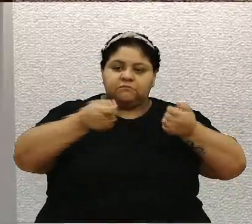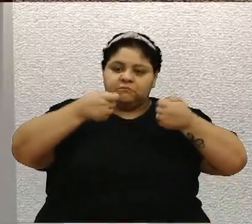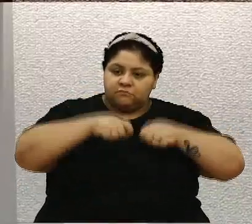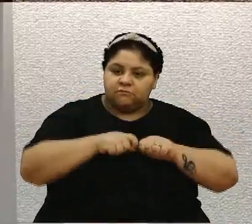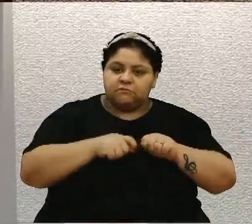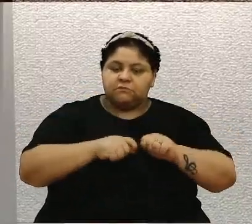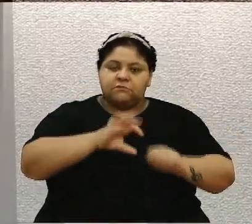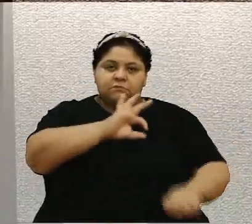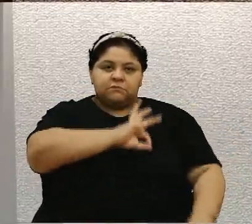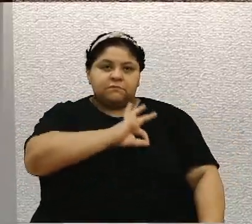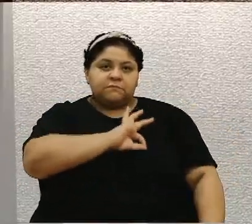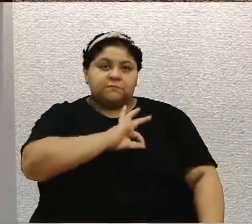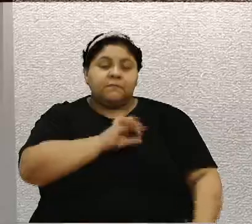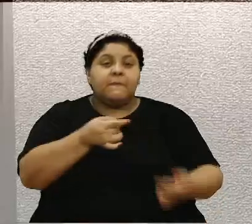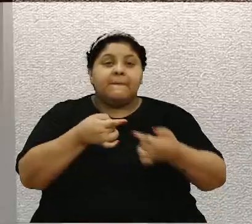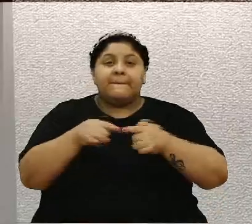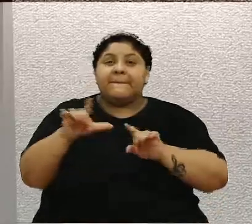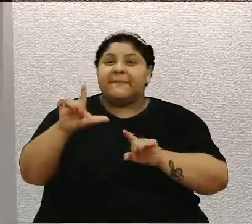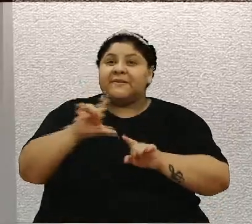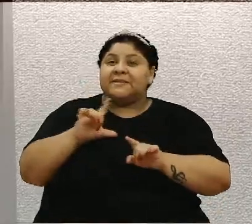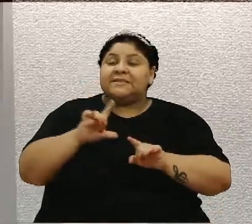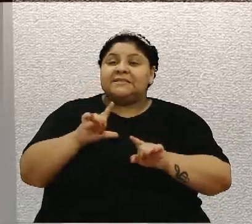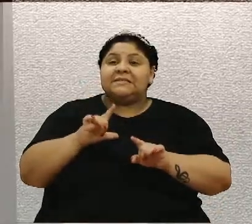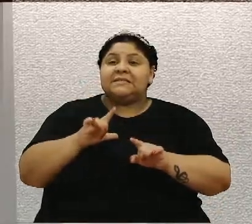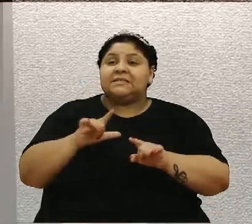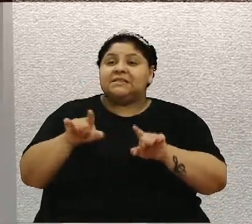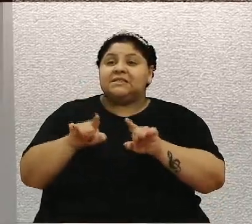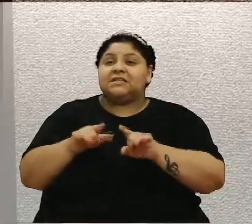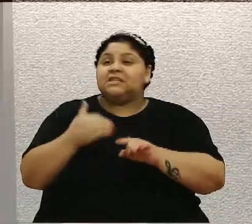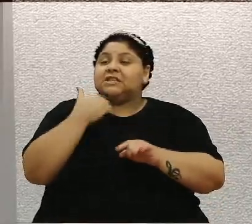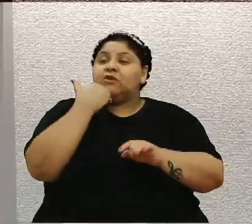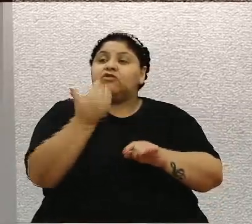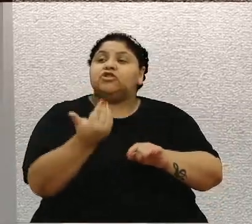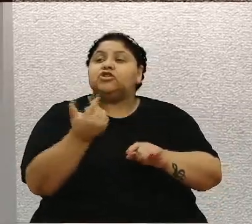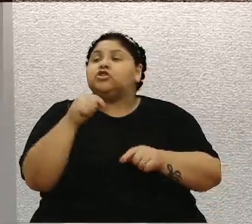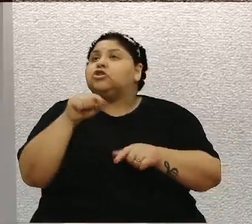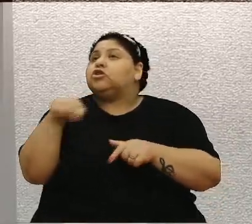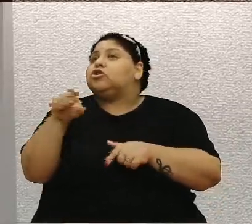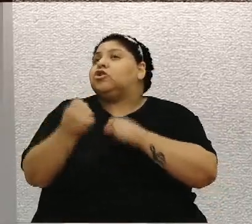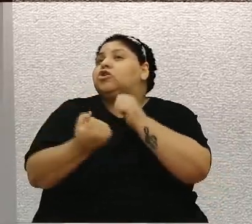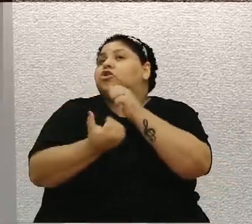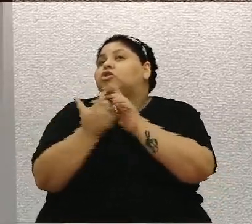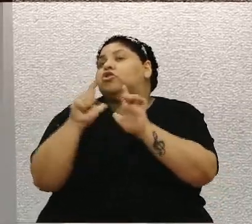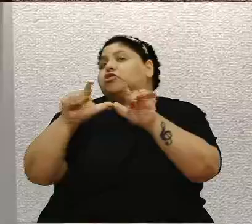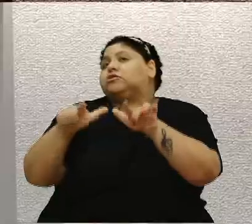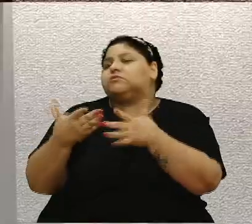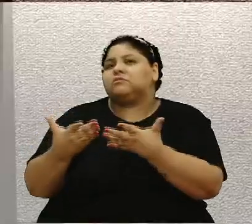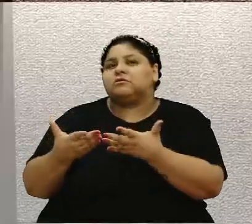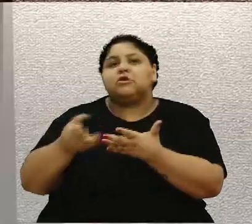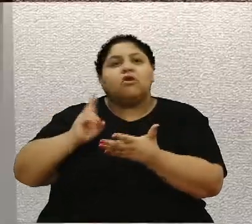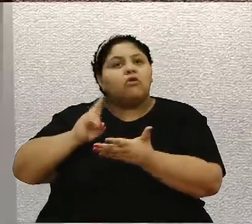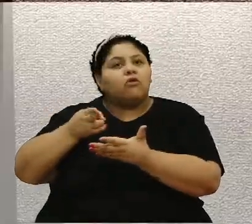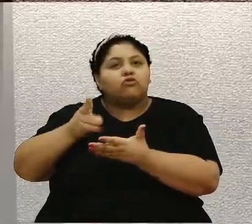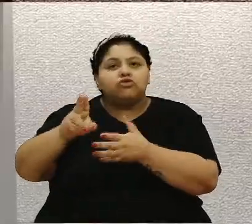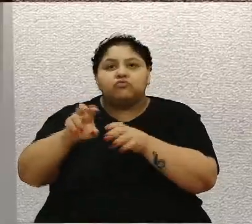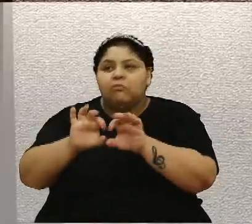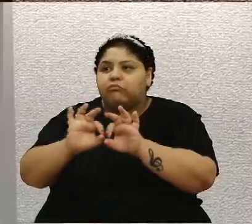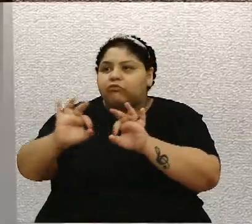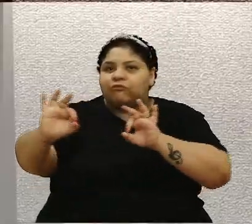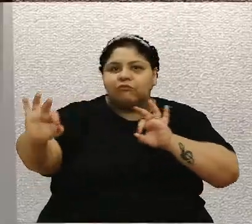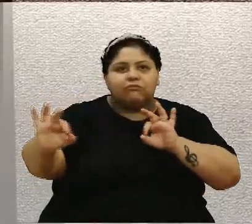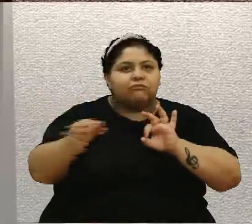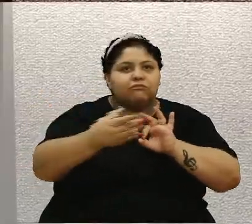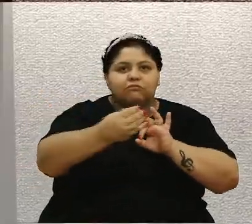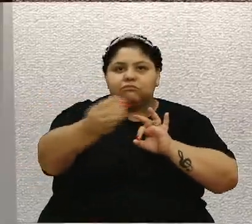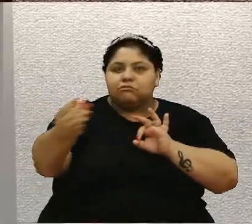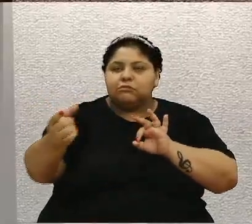da brigada, mas eles têm que, em contraponto, não adianta dizer, mas nós vamos criar o setor X, mas continua distante demais.